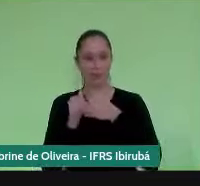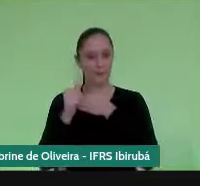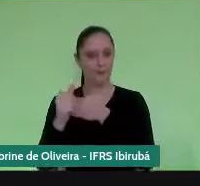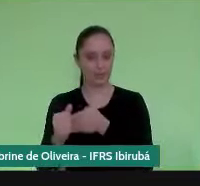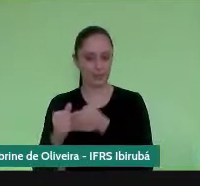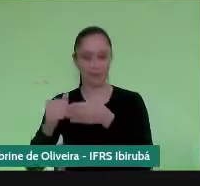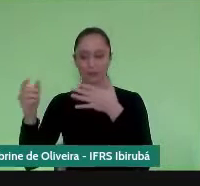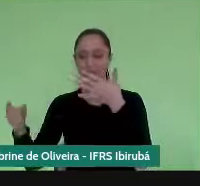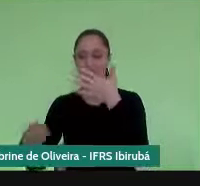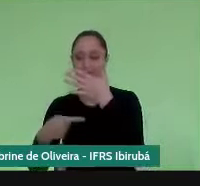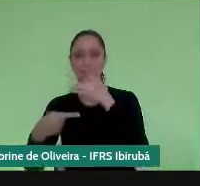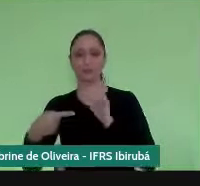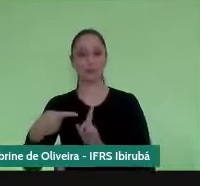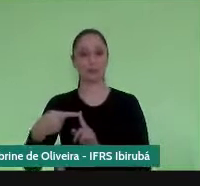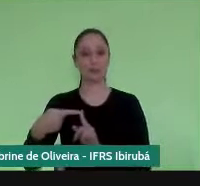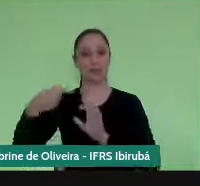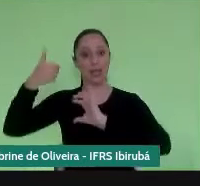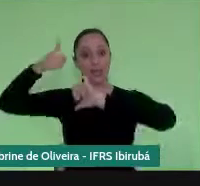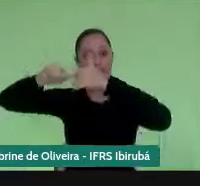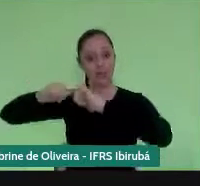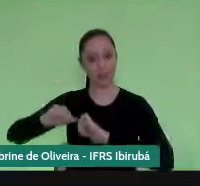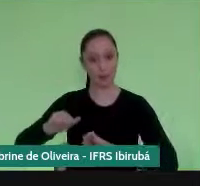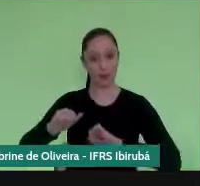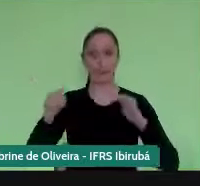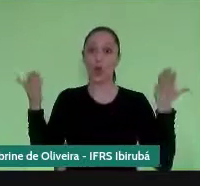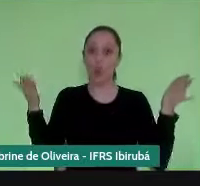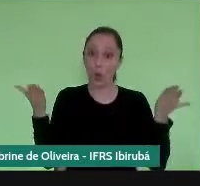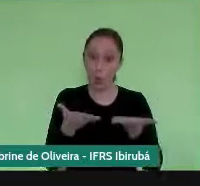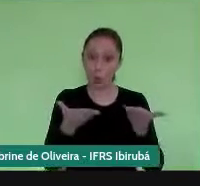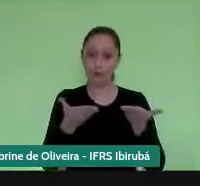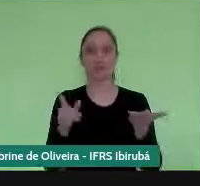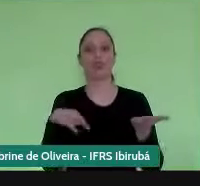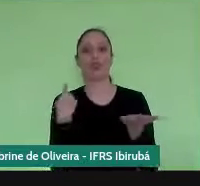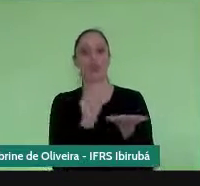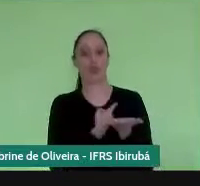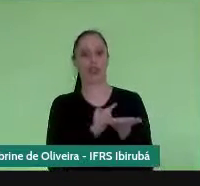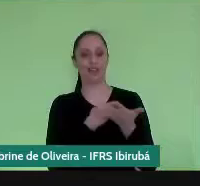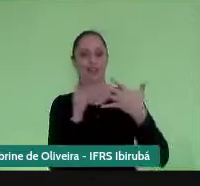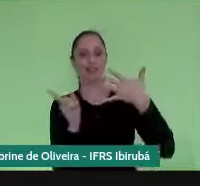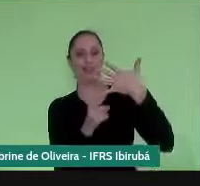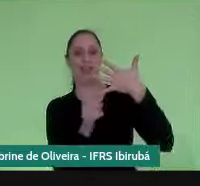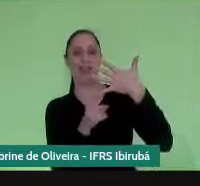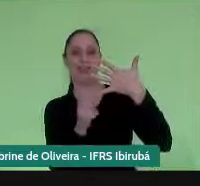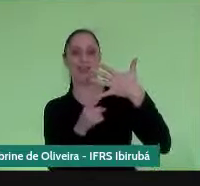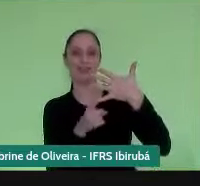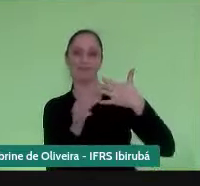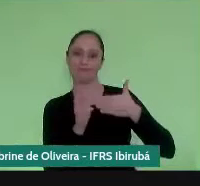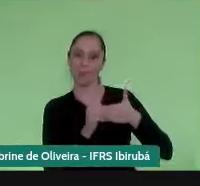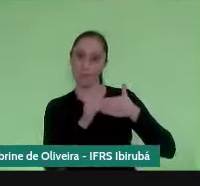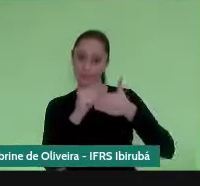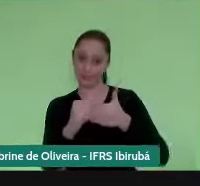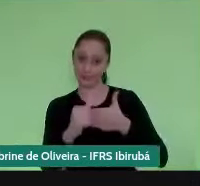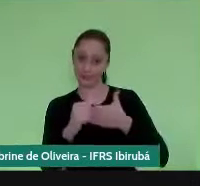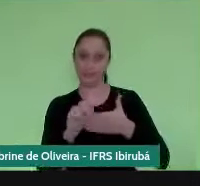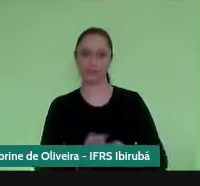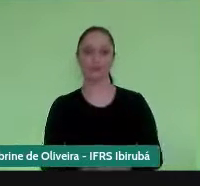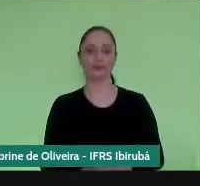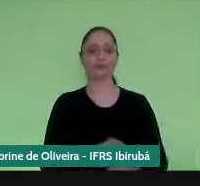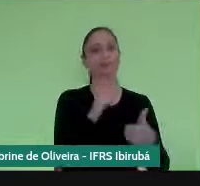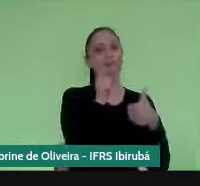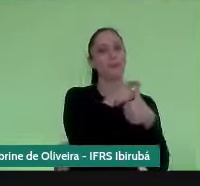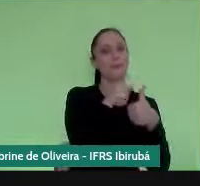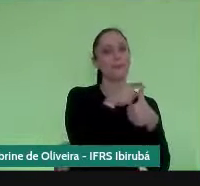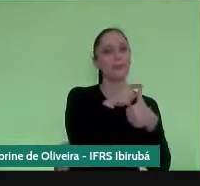avaliação. Nesse momento, nós estamos na etapa de acompanhamento, a penúltima etapa do programa. A primeira etapa